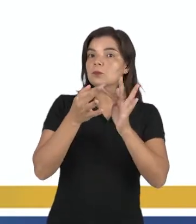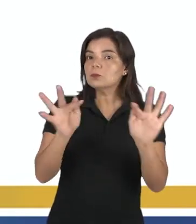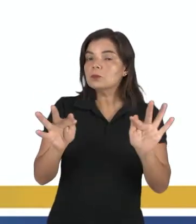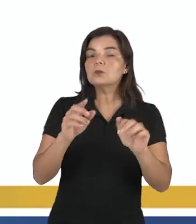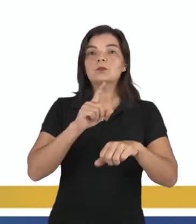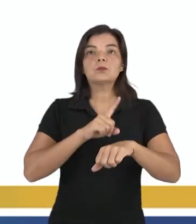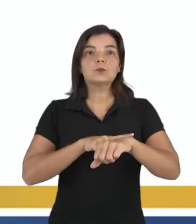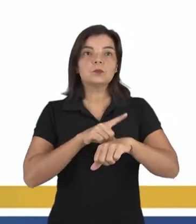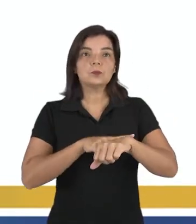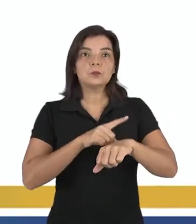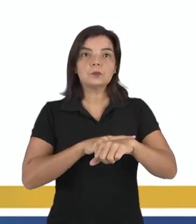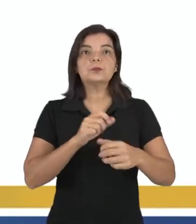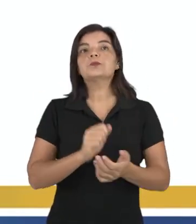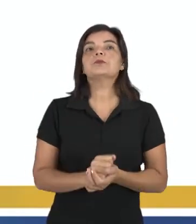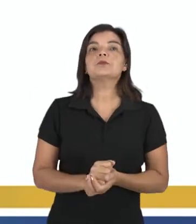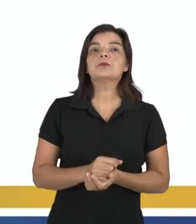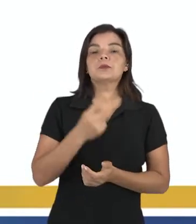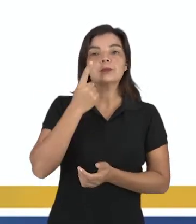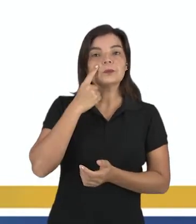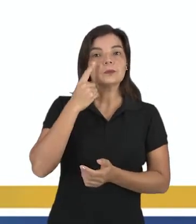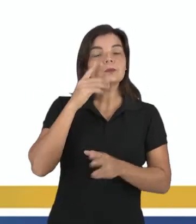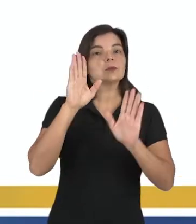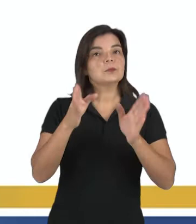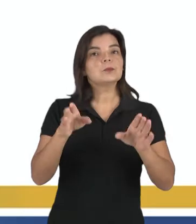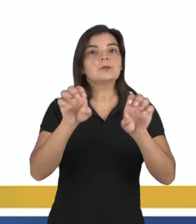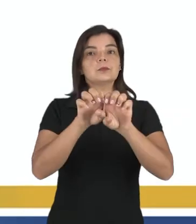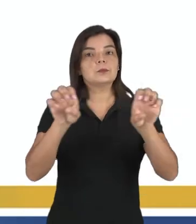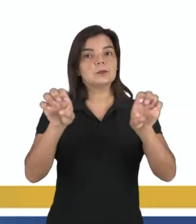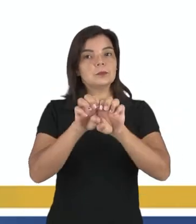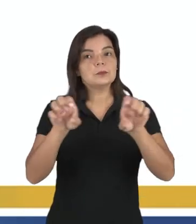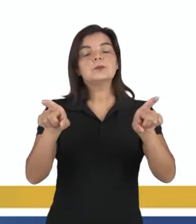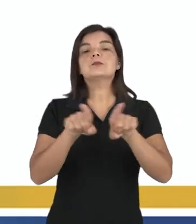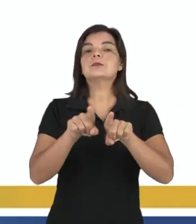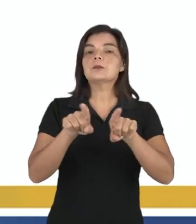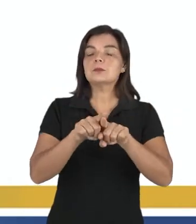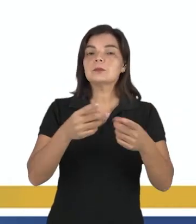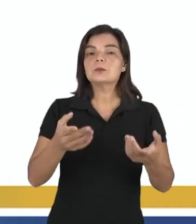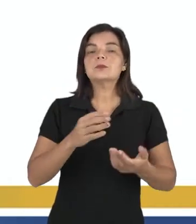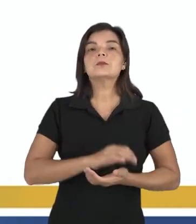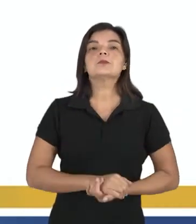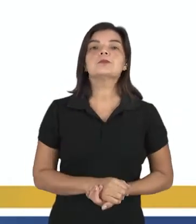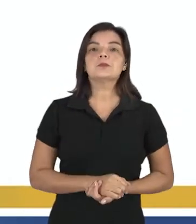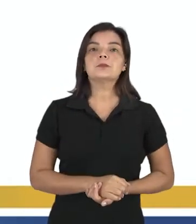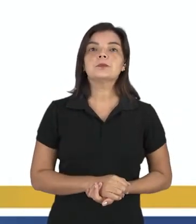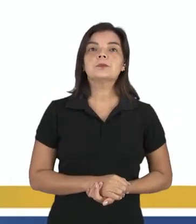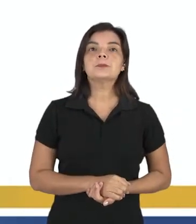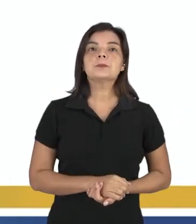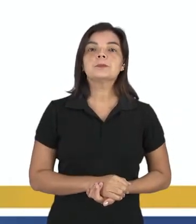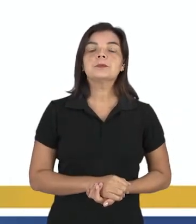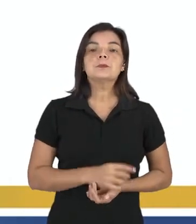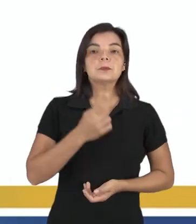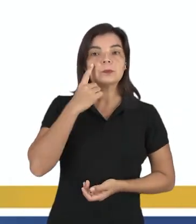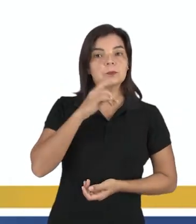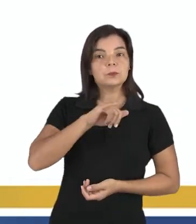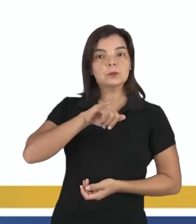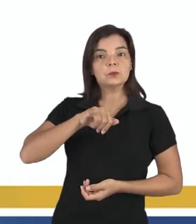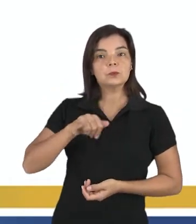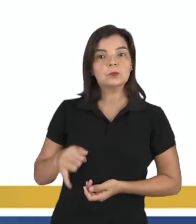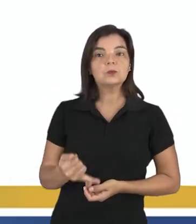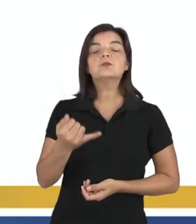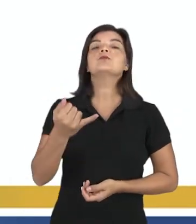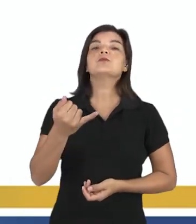tempo aplicado, conforme vocês já estudaram lá na aula de juros simples. E aí nós temos